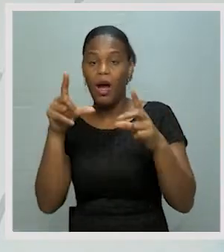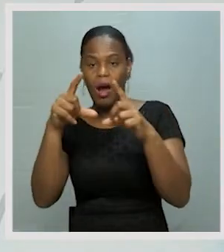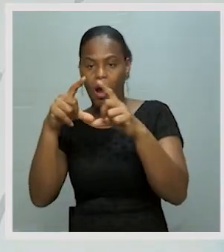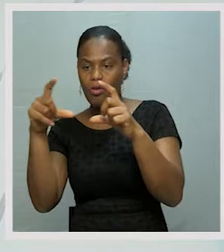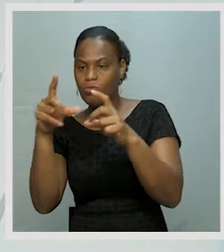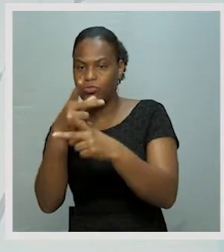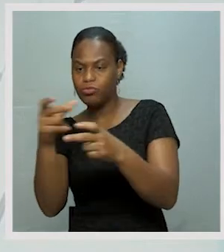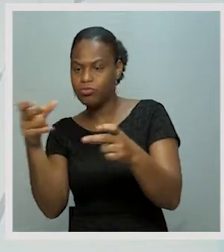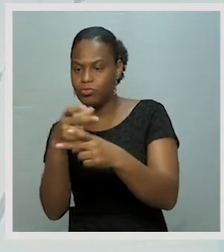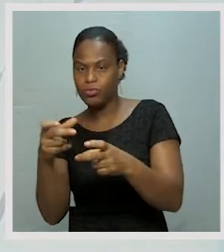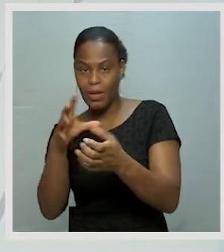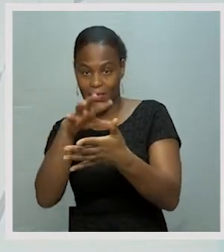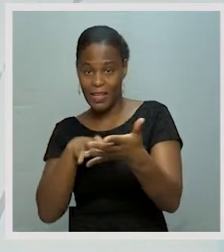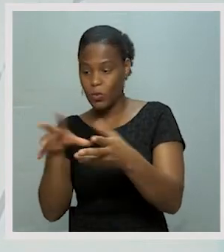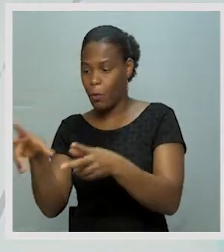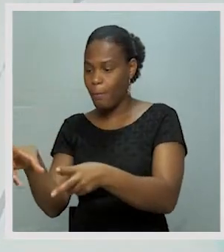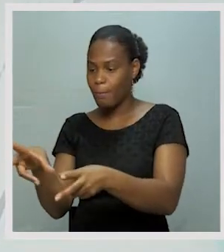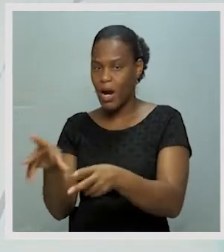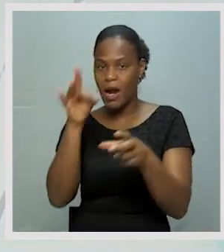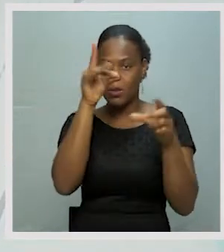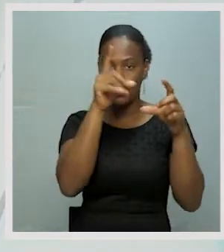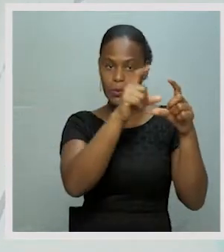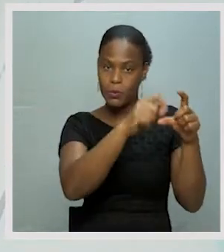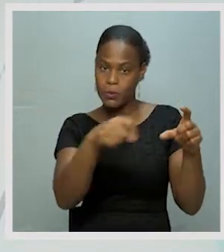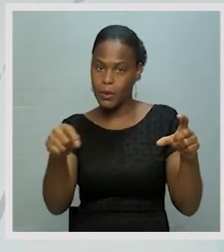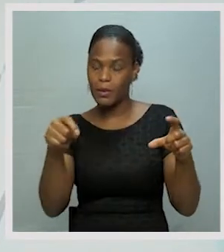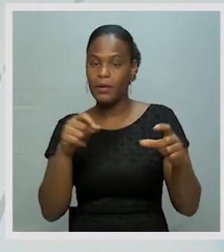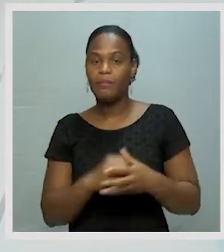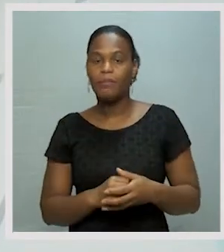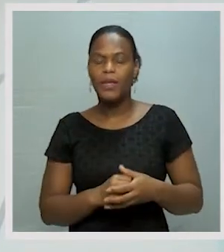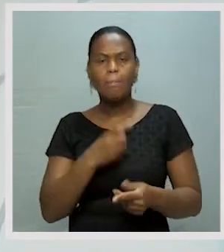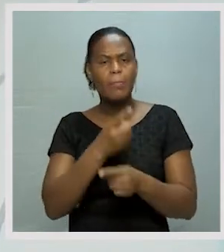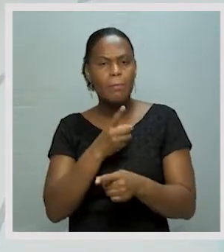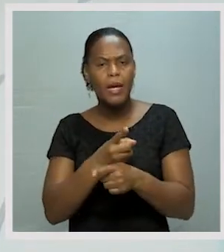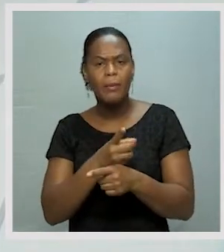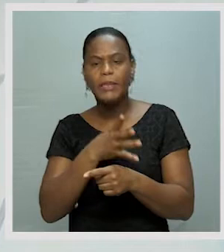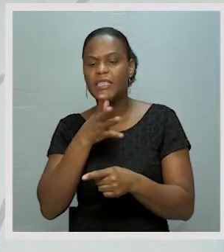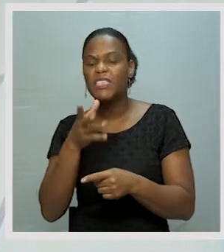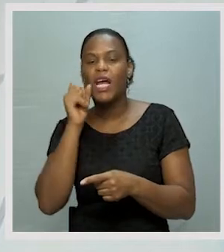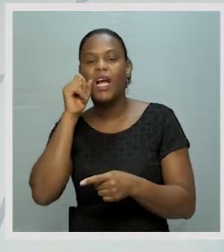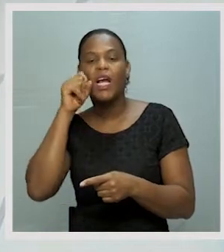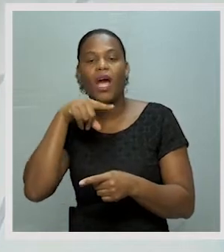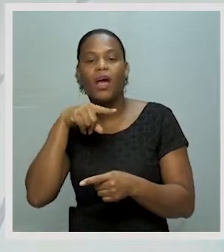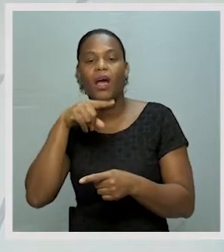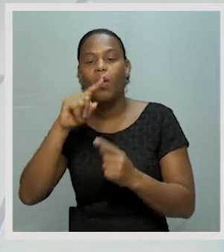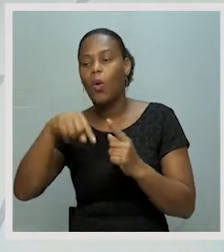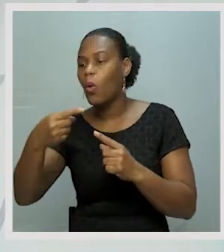A citação é o quê? Citação, a mesma palavra nos diz, é citar, é fazer referência a um outro trabalho